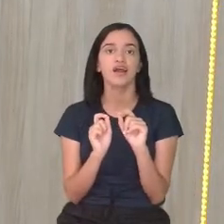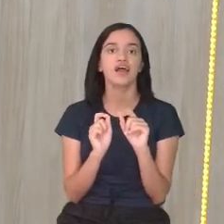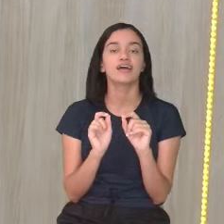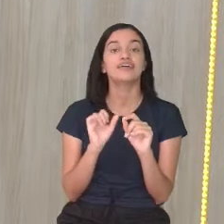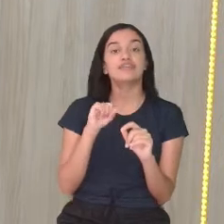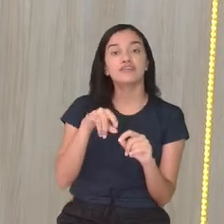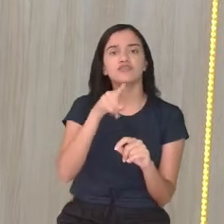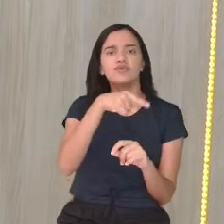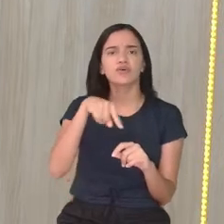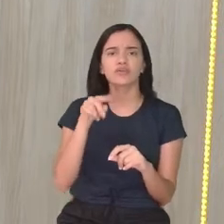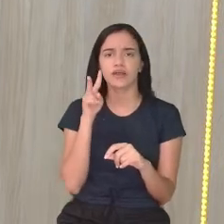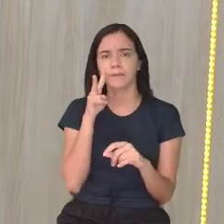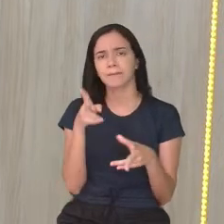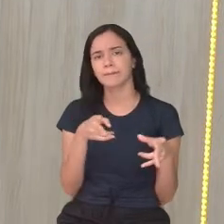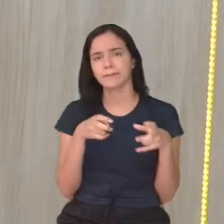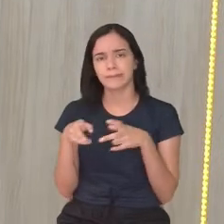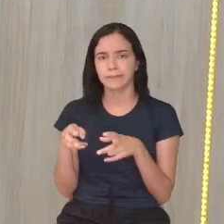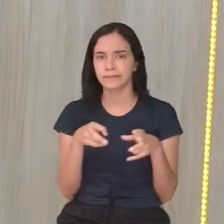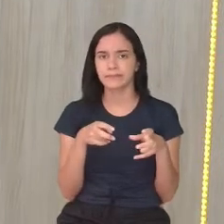que, se vocês olharem